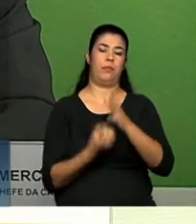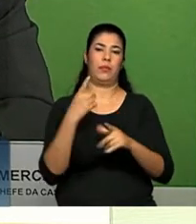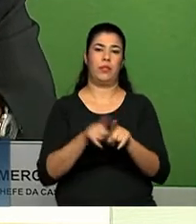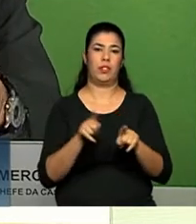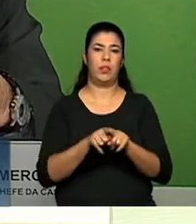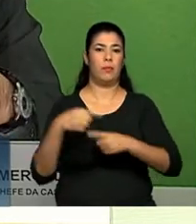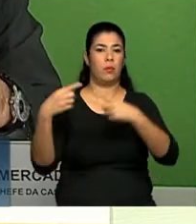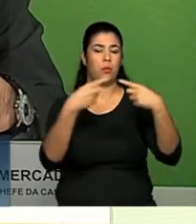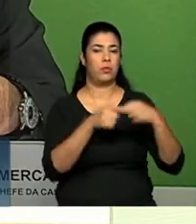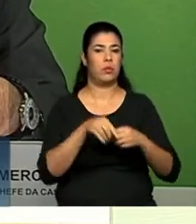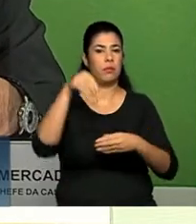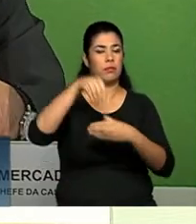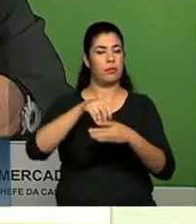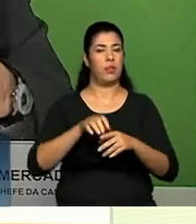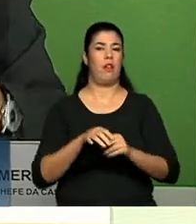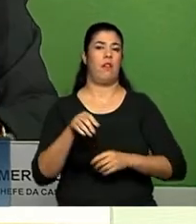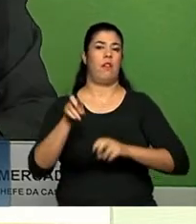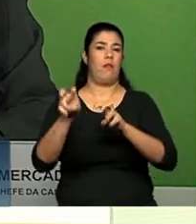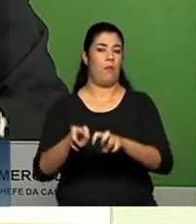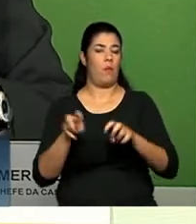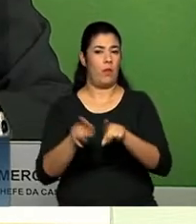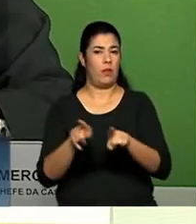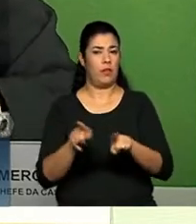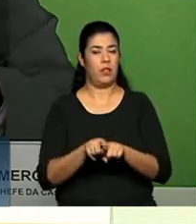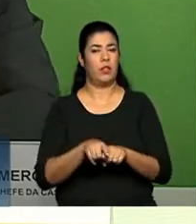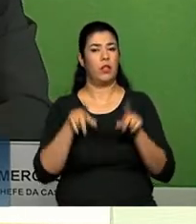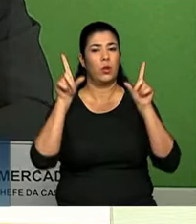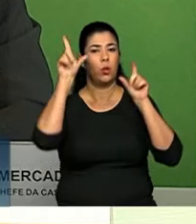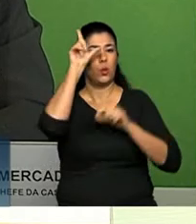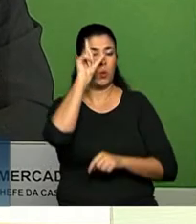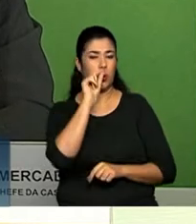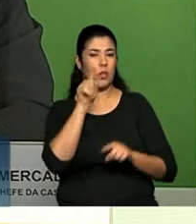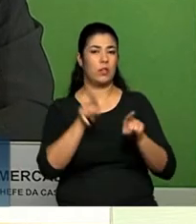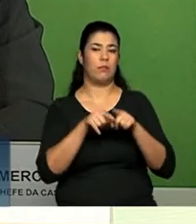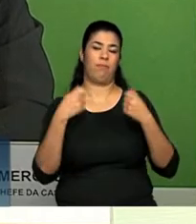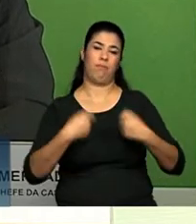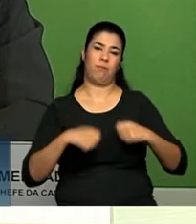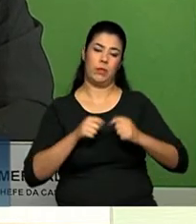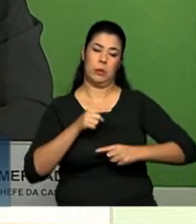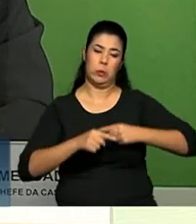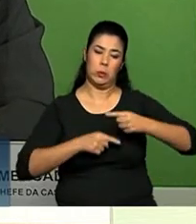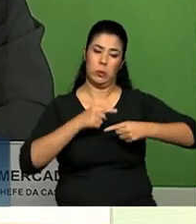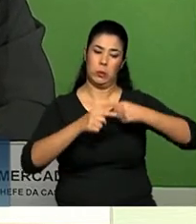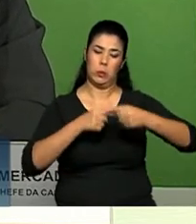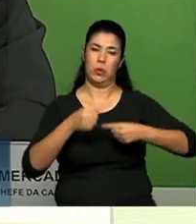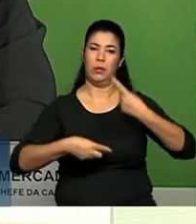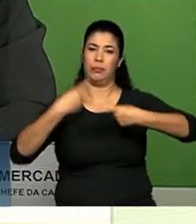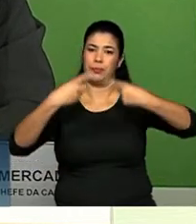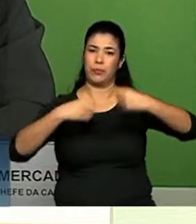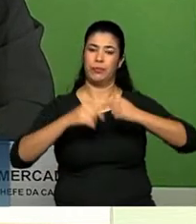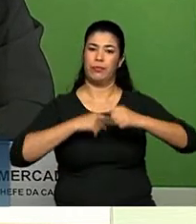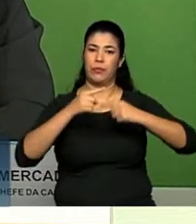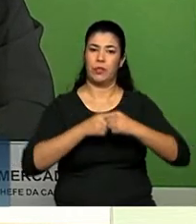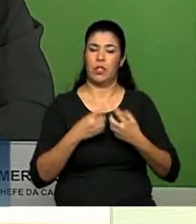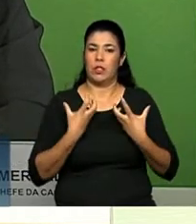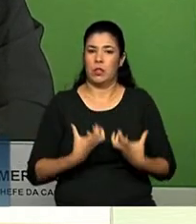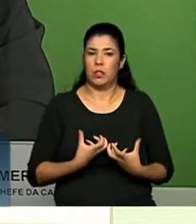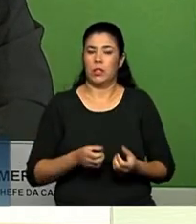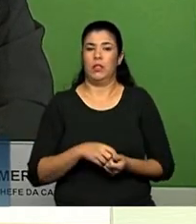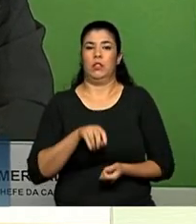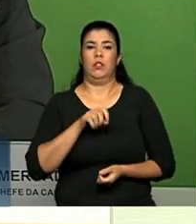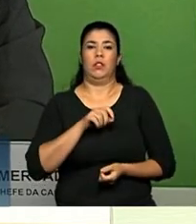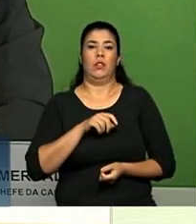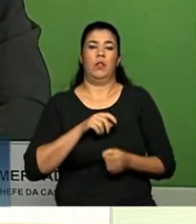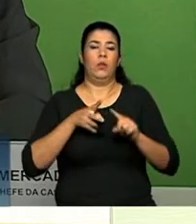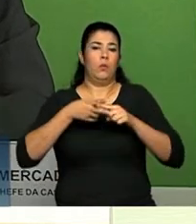agricultura e, ao mesmo tempo, alivia a necessidade da política anticíclica que sobrecarrega o esforço fiscal do governo.